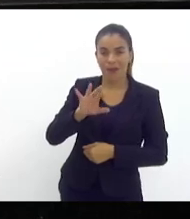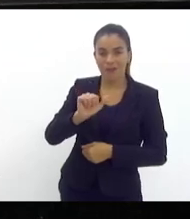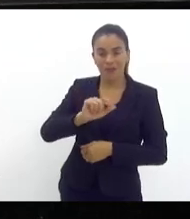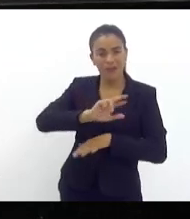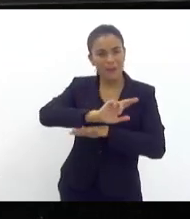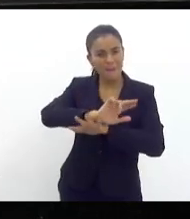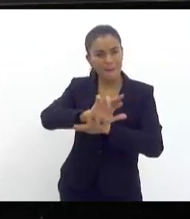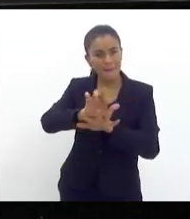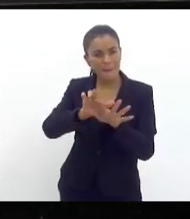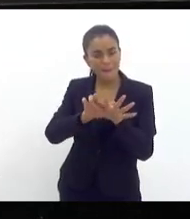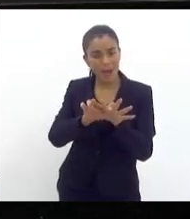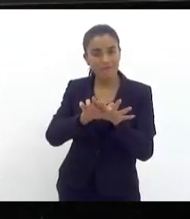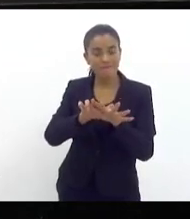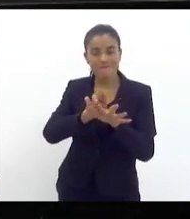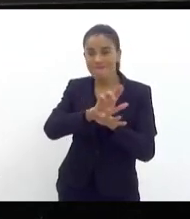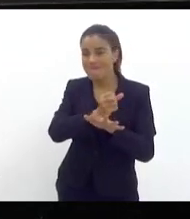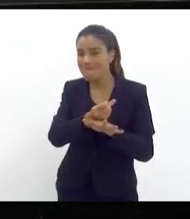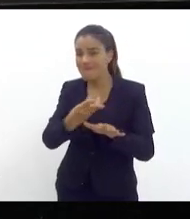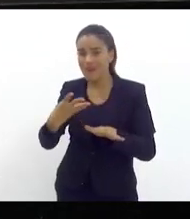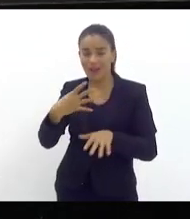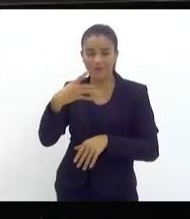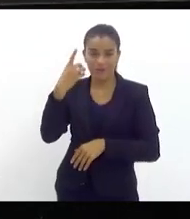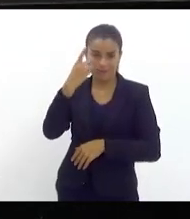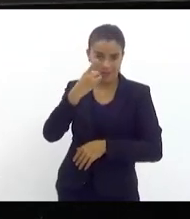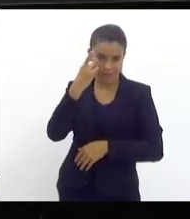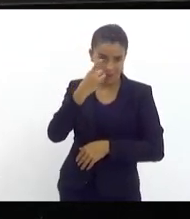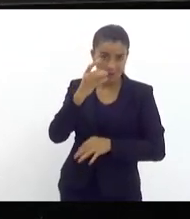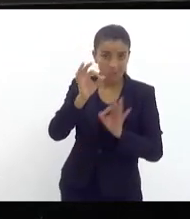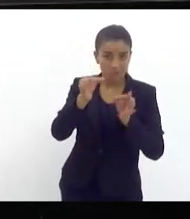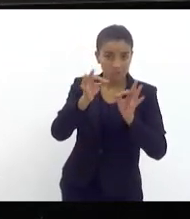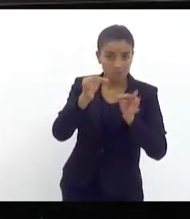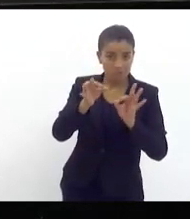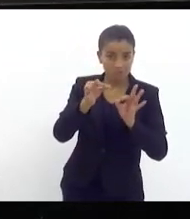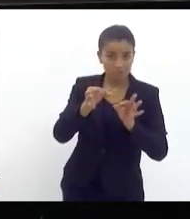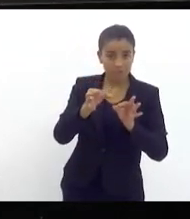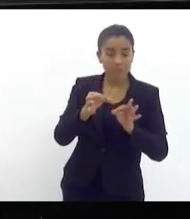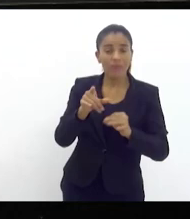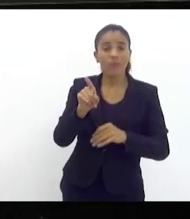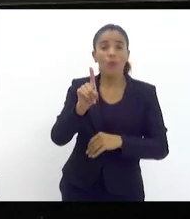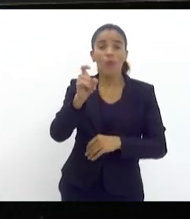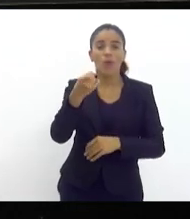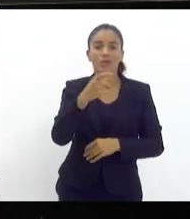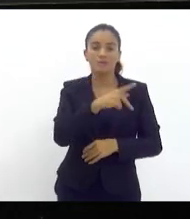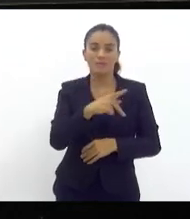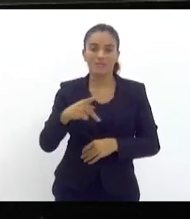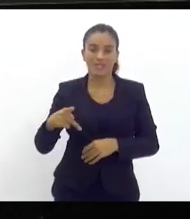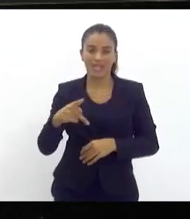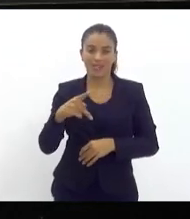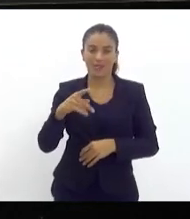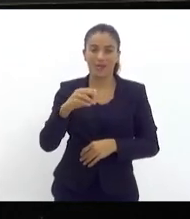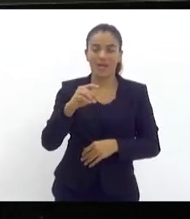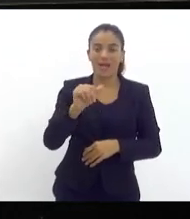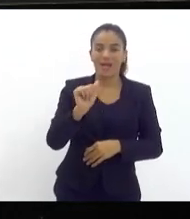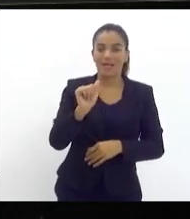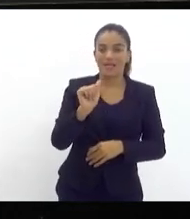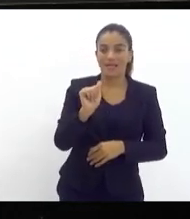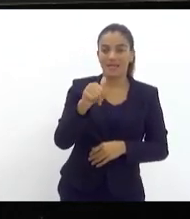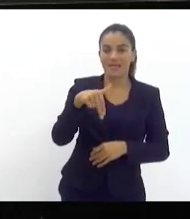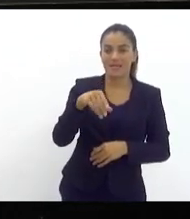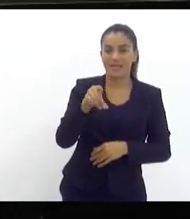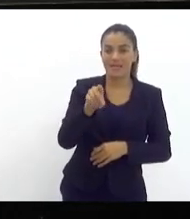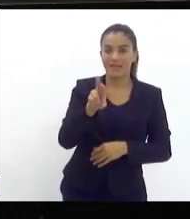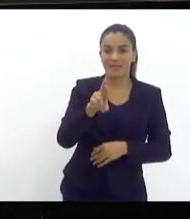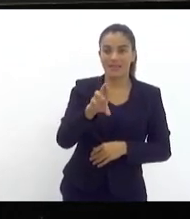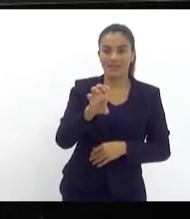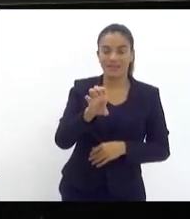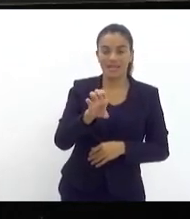diversos deputados da da implantação com carpad o ex-presidente Dessa Casa André Ceciliano então eu